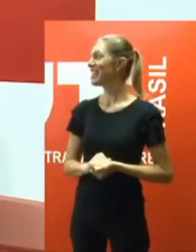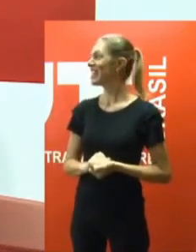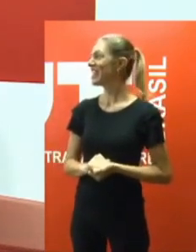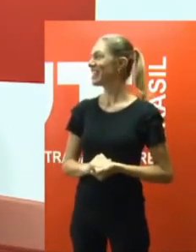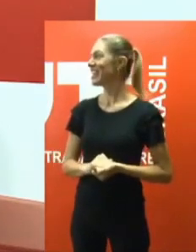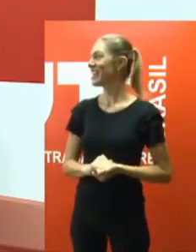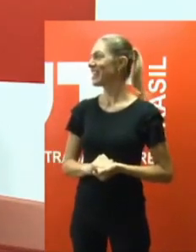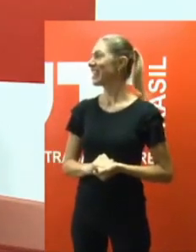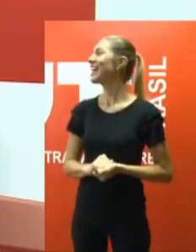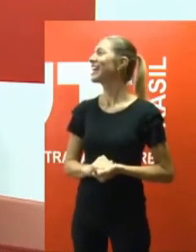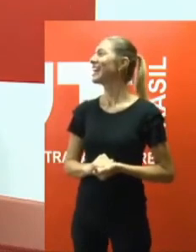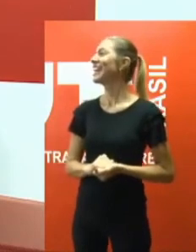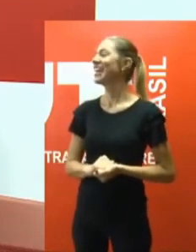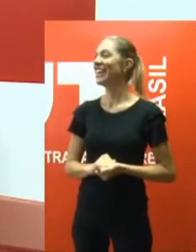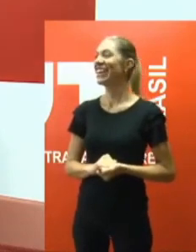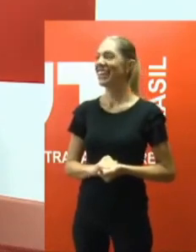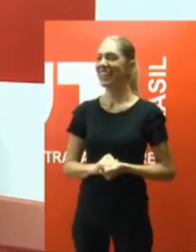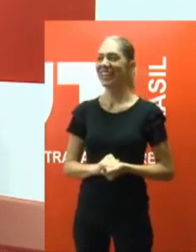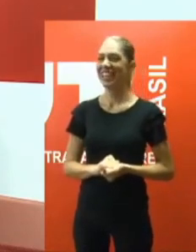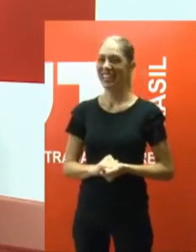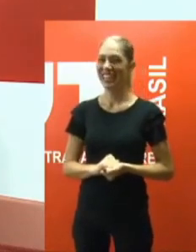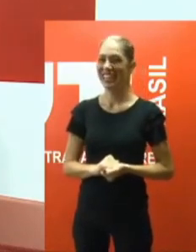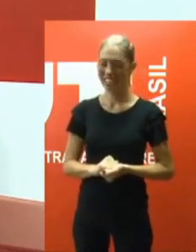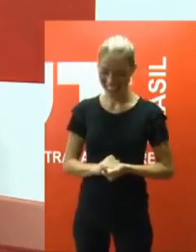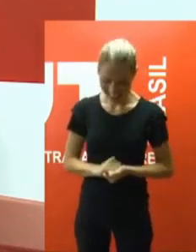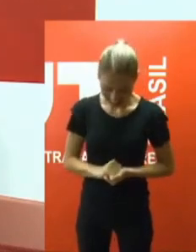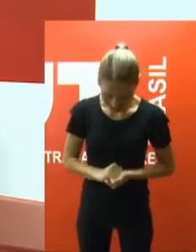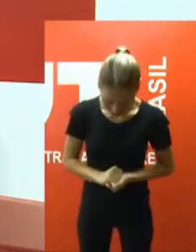Café da CUT, tá bom.